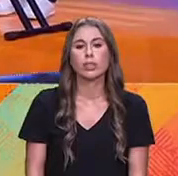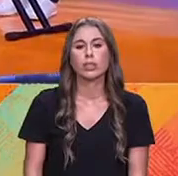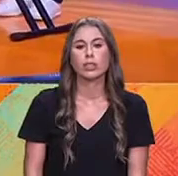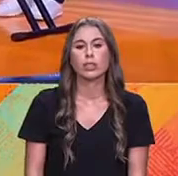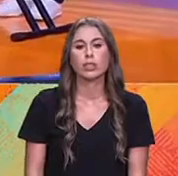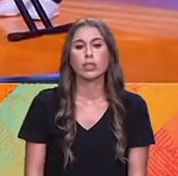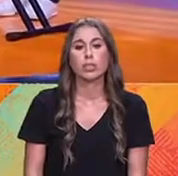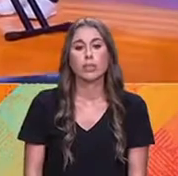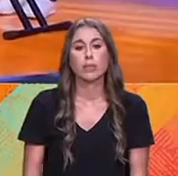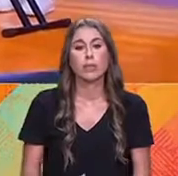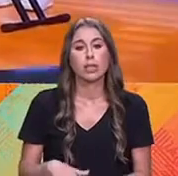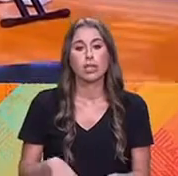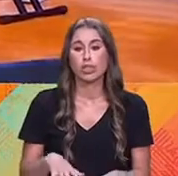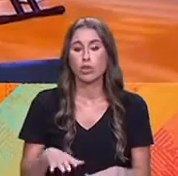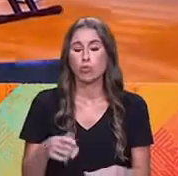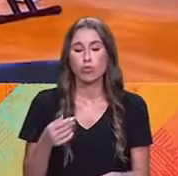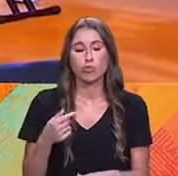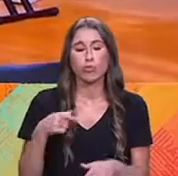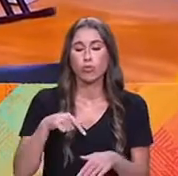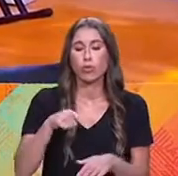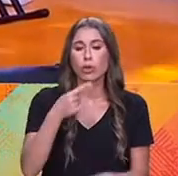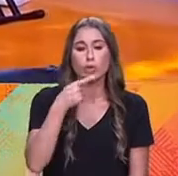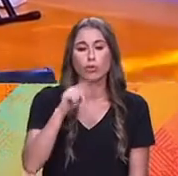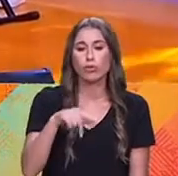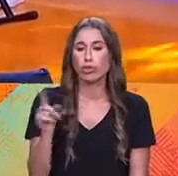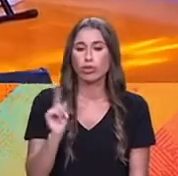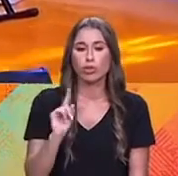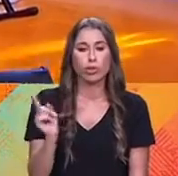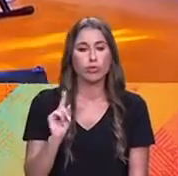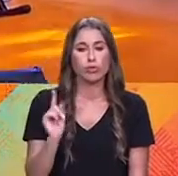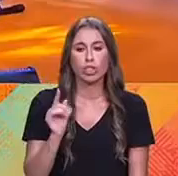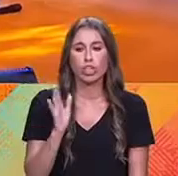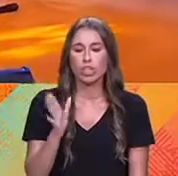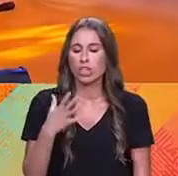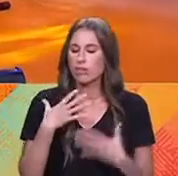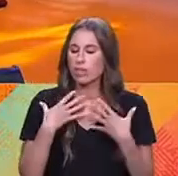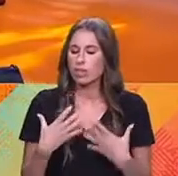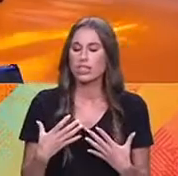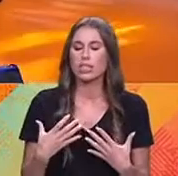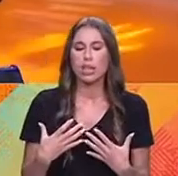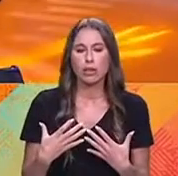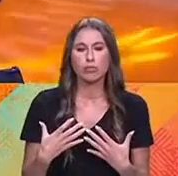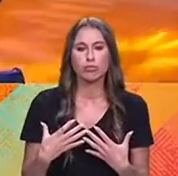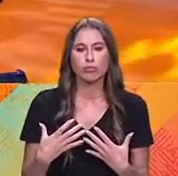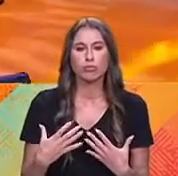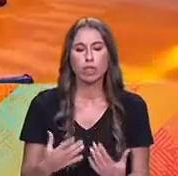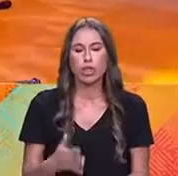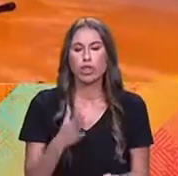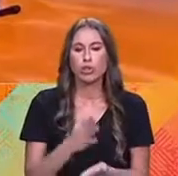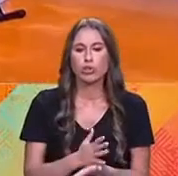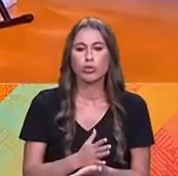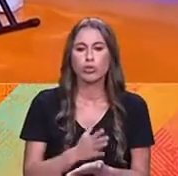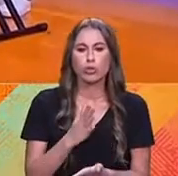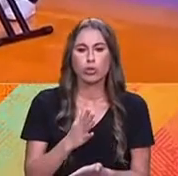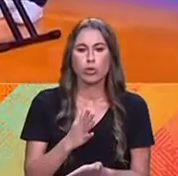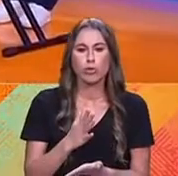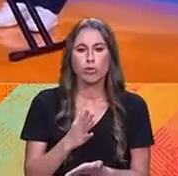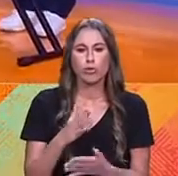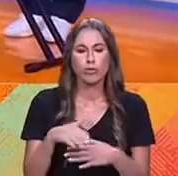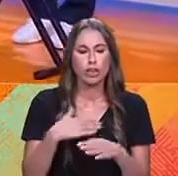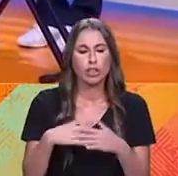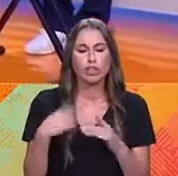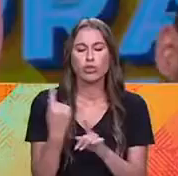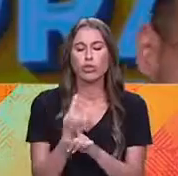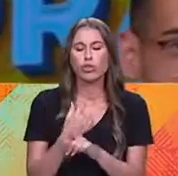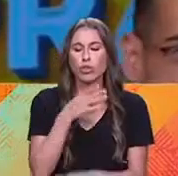eu nunca mais voltarei, já me cansei. Só te resta fazer o que eu digo. Esquece o meu